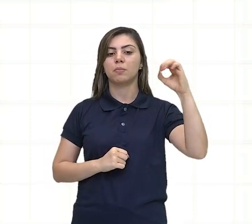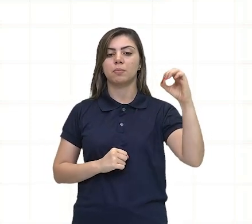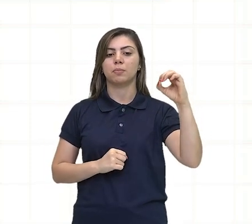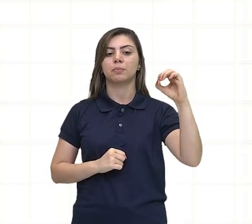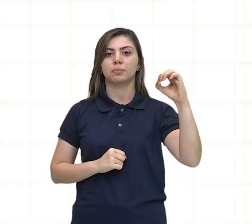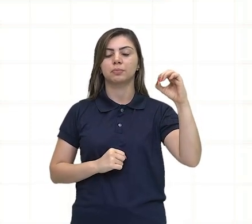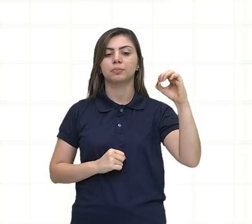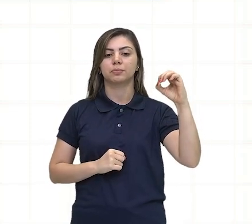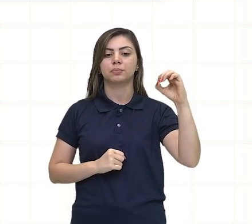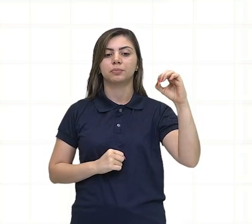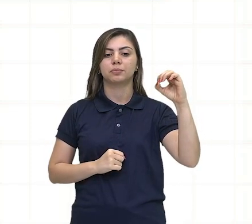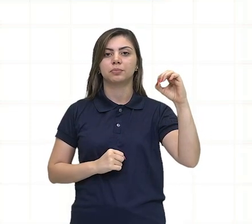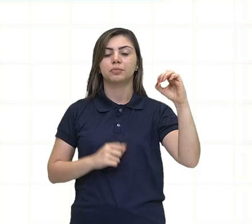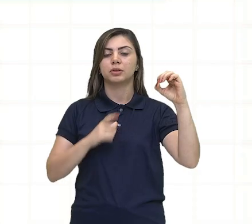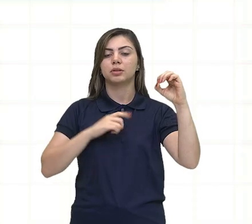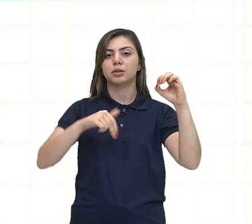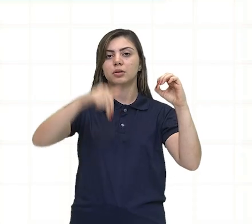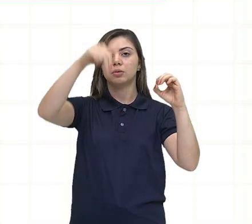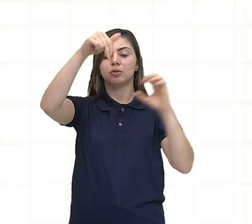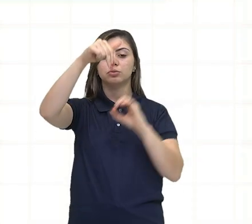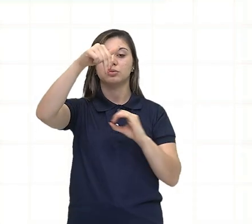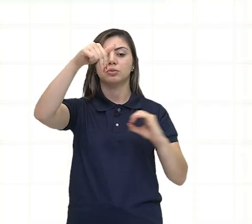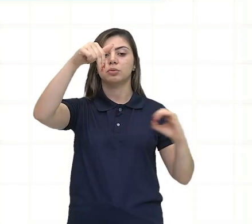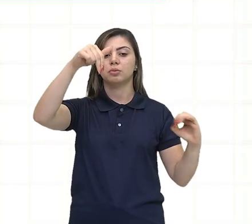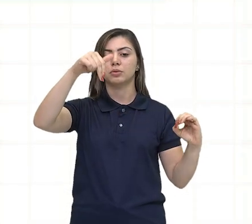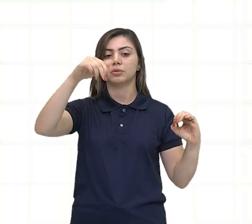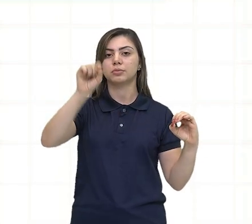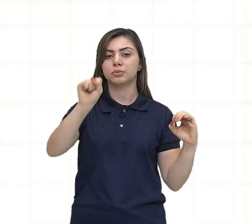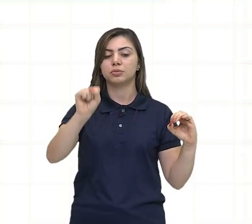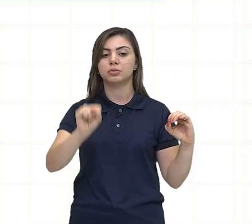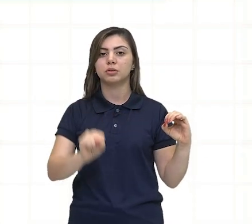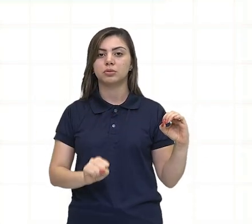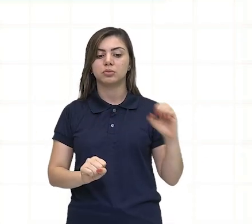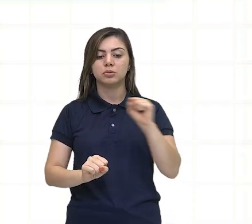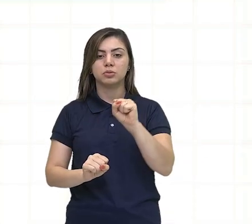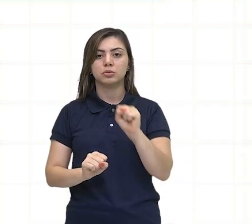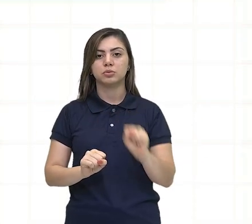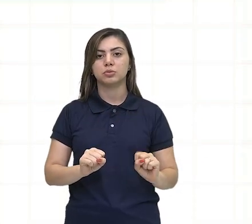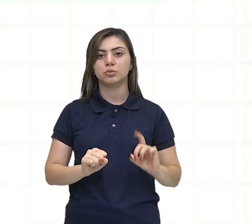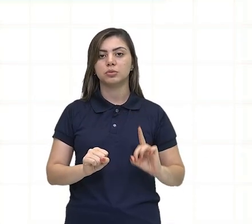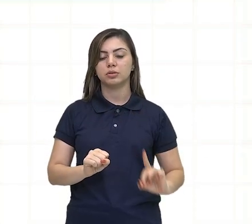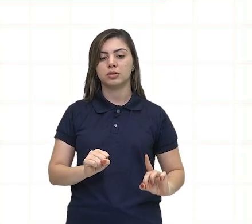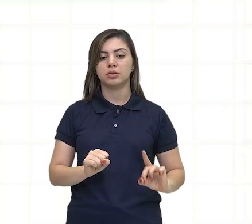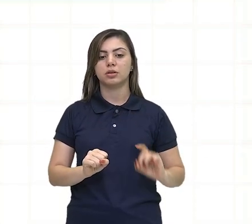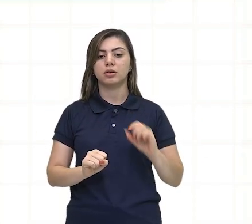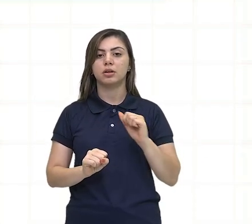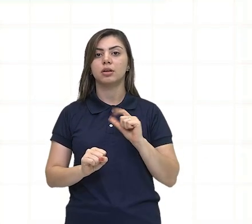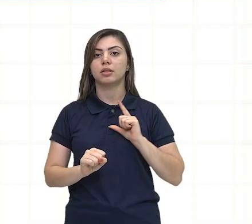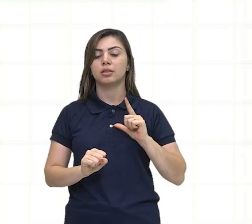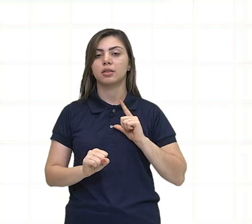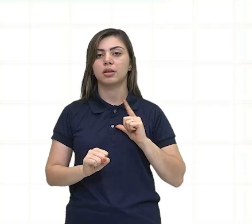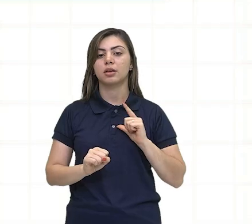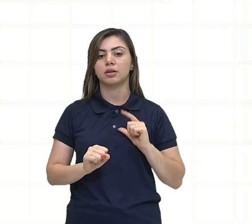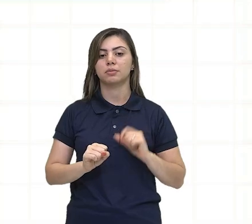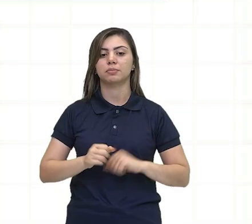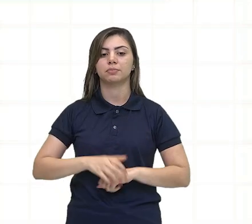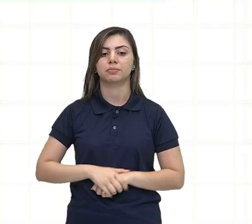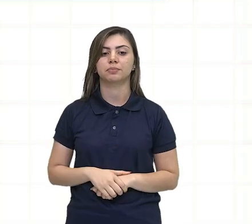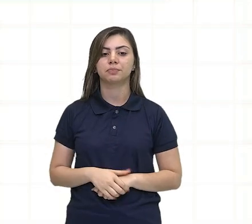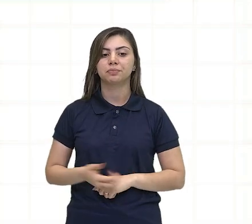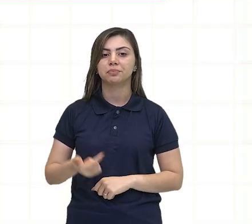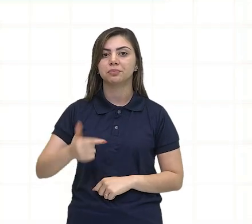e oeste. O ponto colateral sudeste, que está entre o sul e o leste. E o